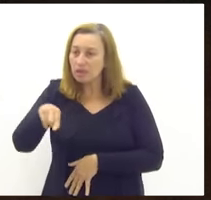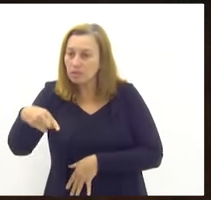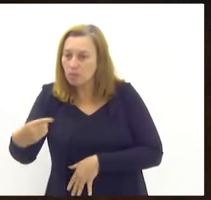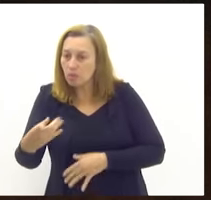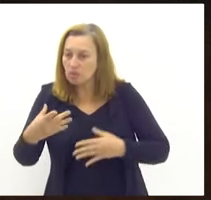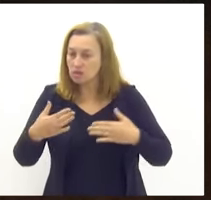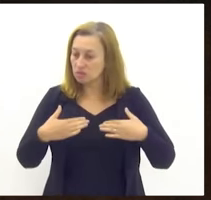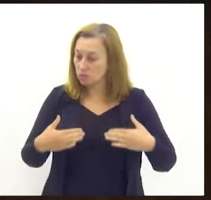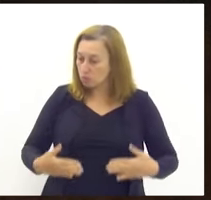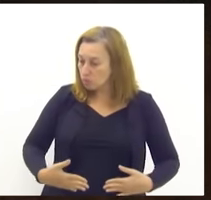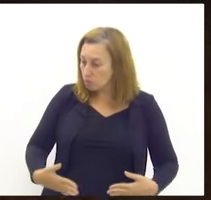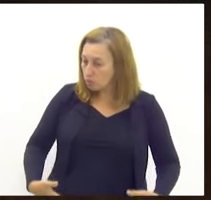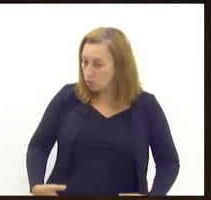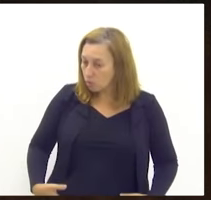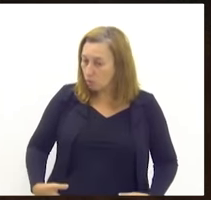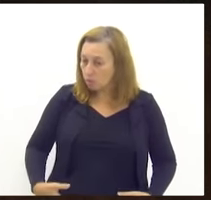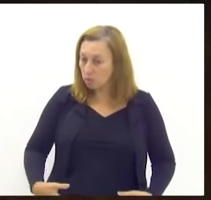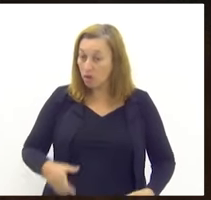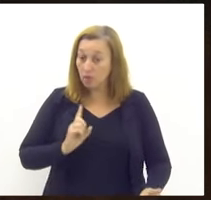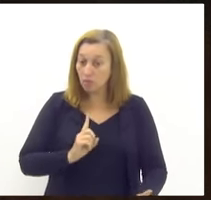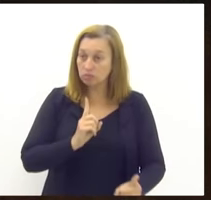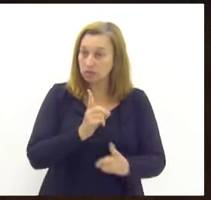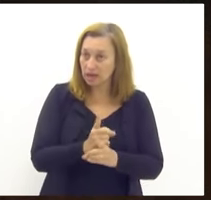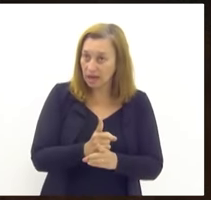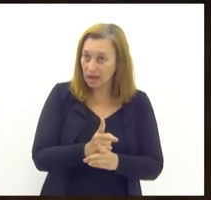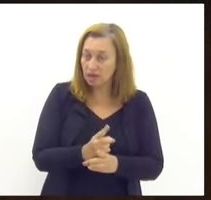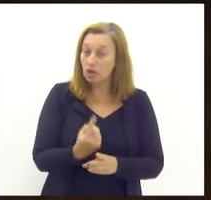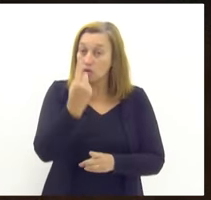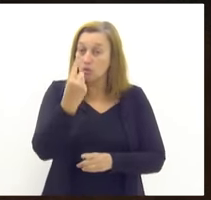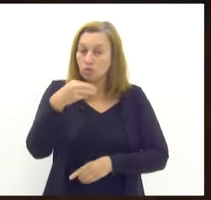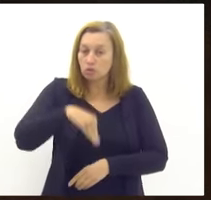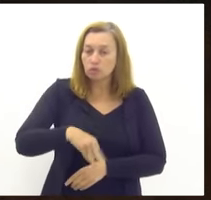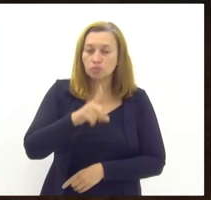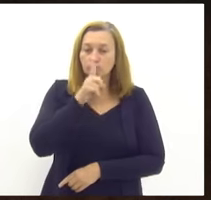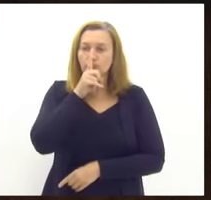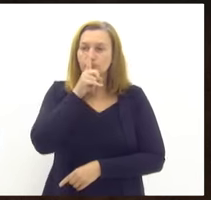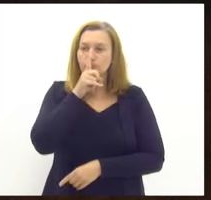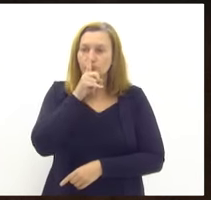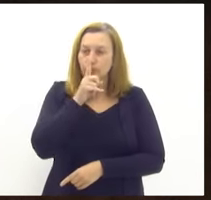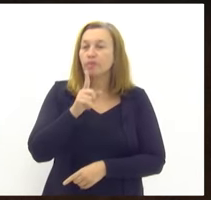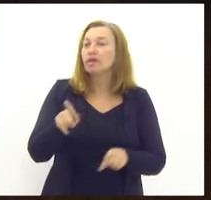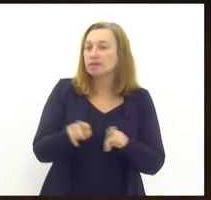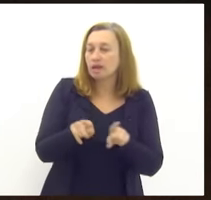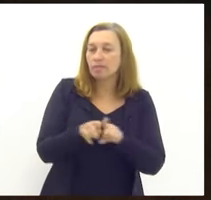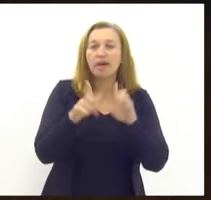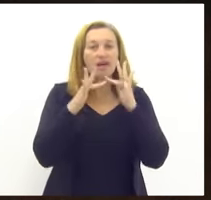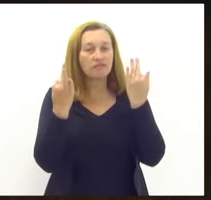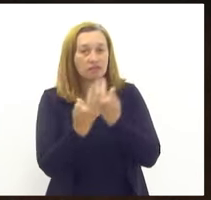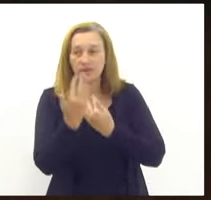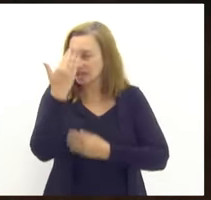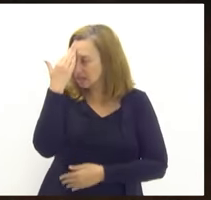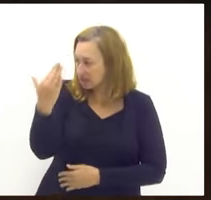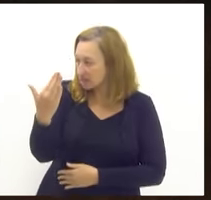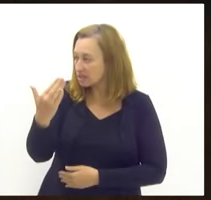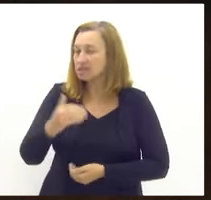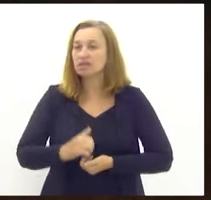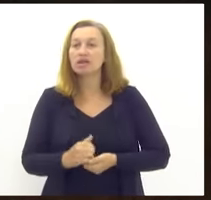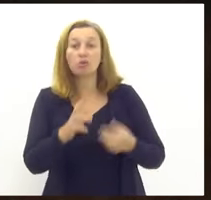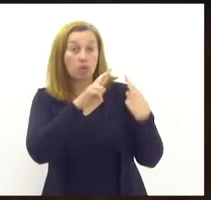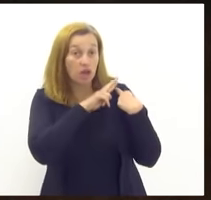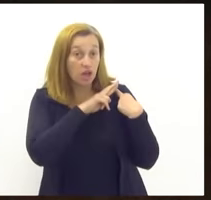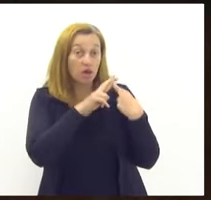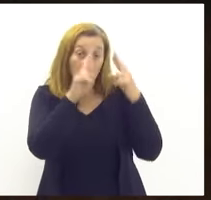aparecer até falei aqui em plenário fizemos um minuto de silêncio e Inclusive a família agradeceu a postura da casa o